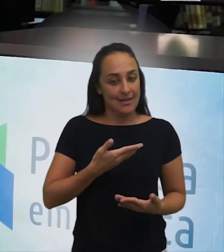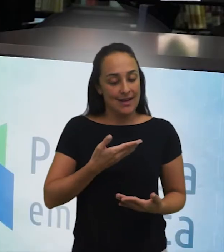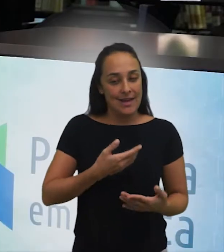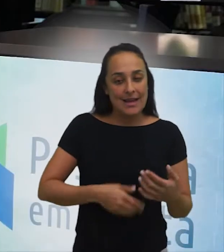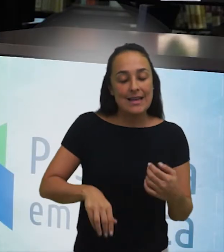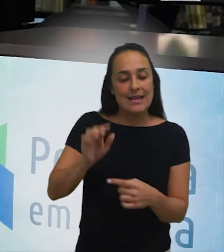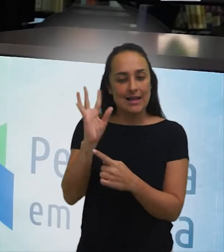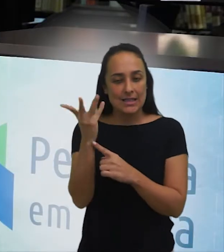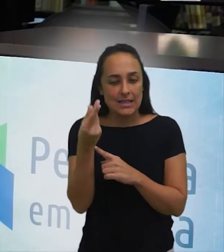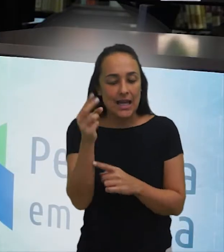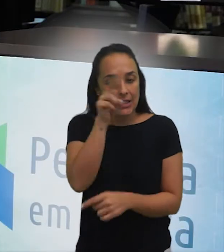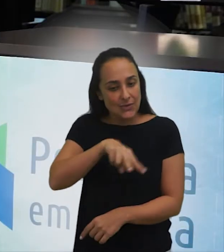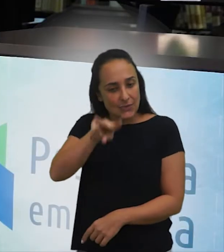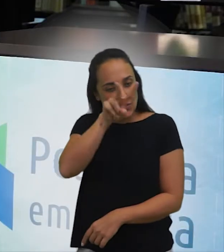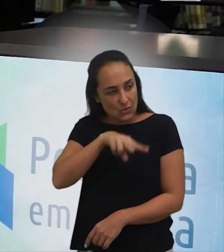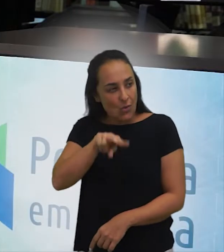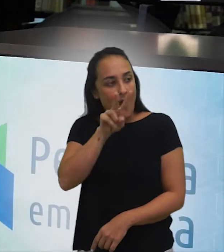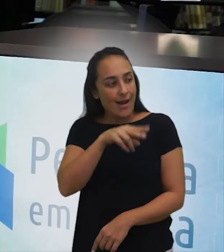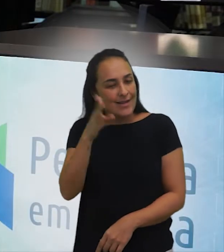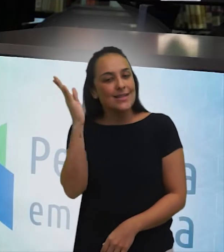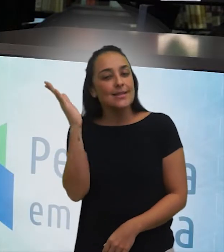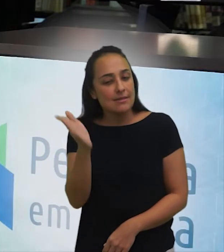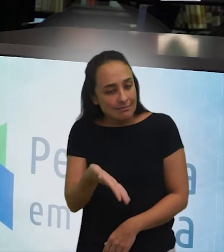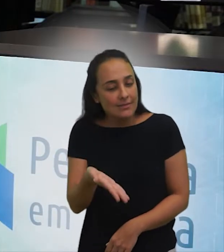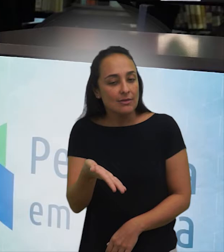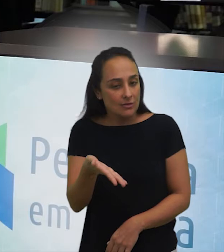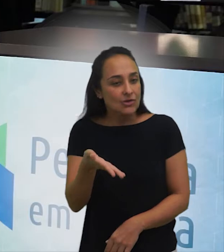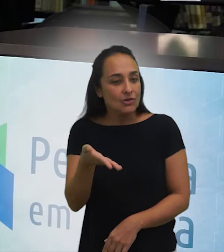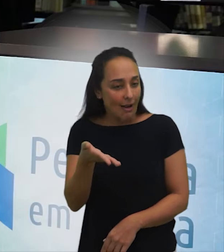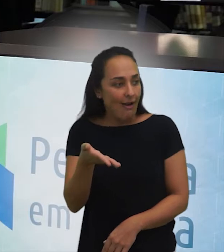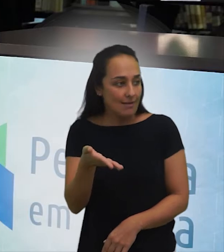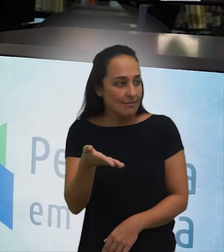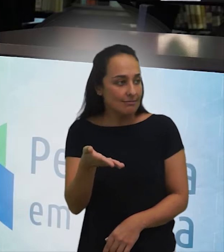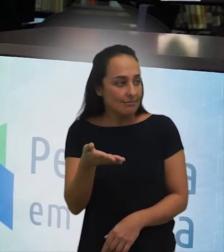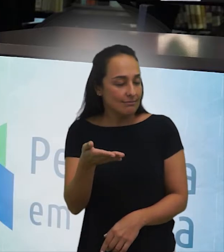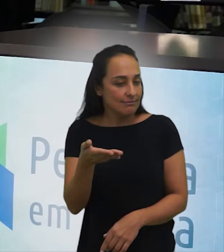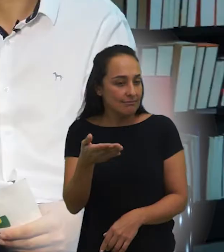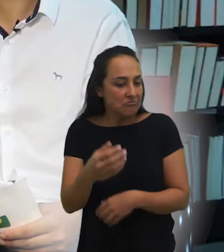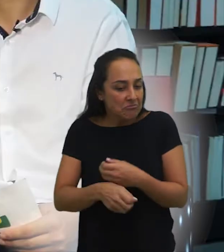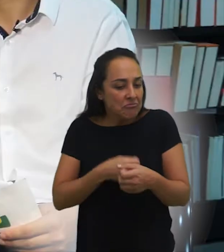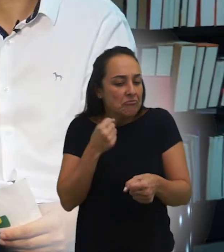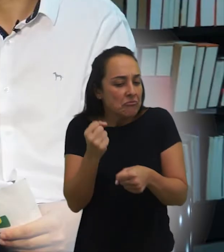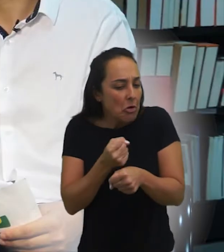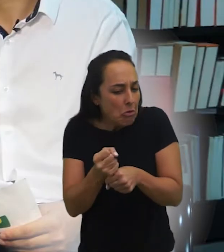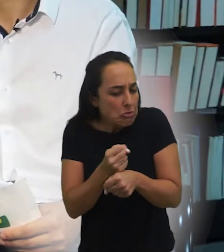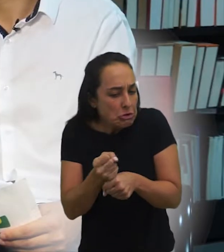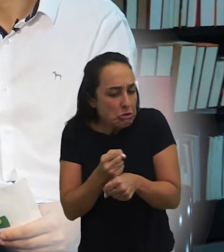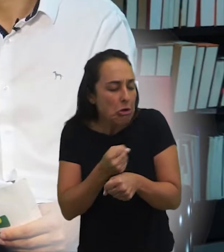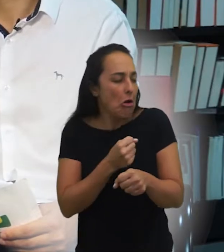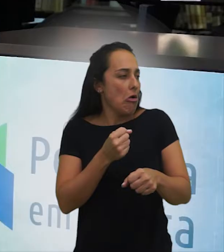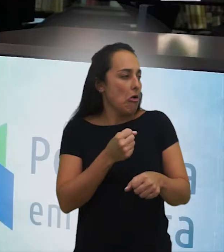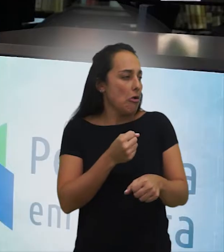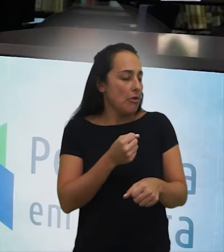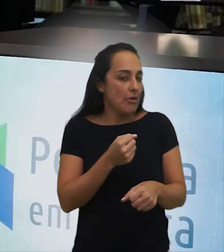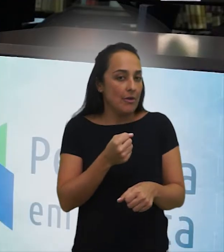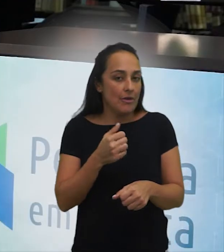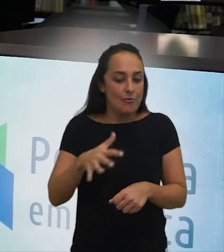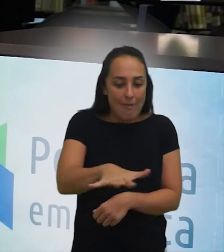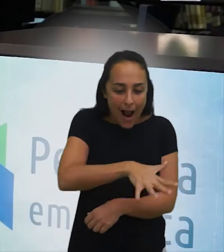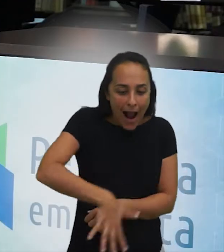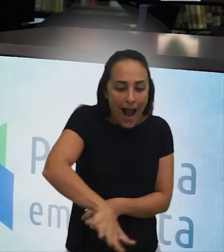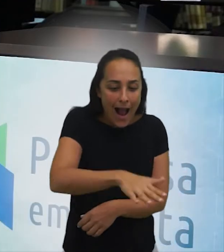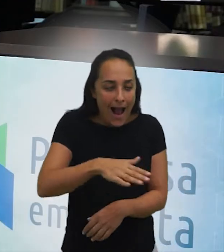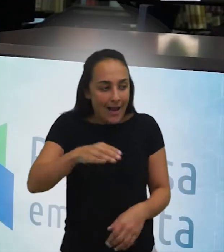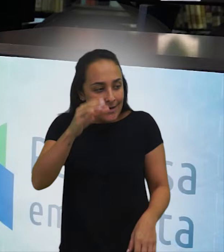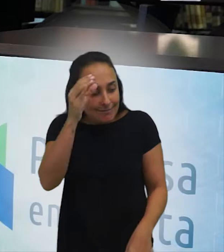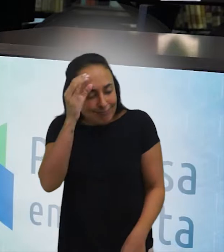como um campo de conhecimento, um campo que tem especificidades que nós precisamos conhecer. Eu tenho me